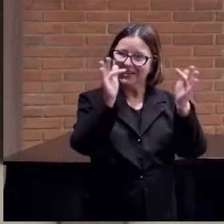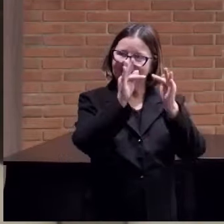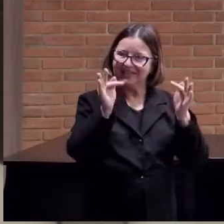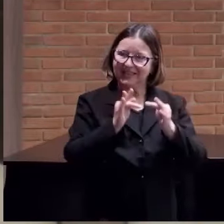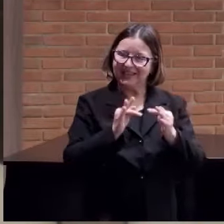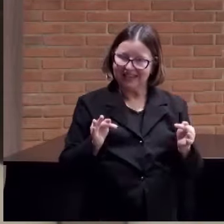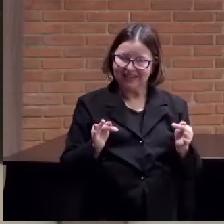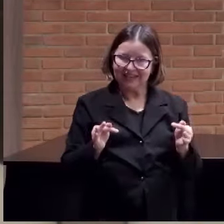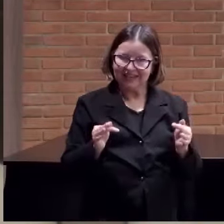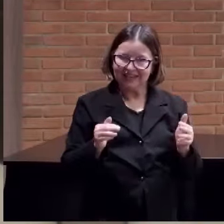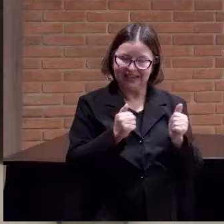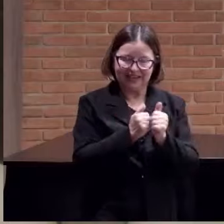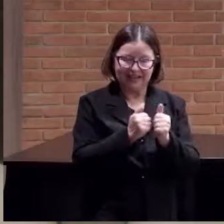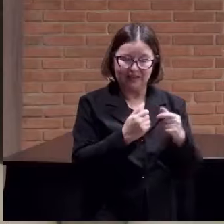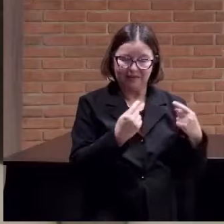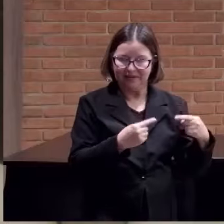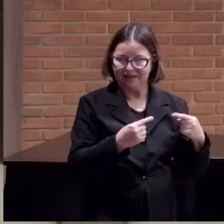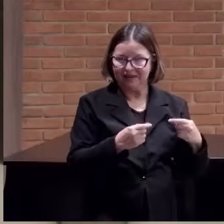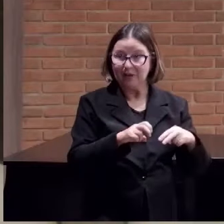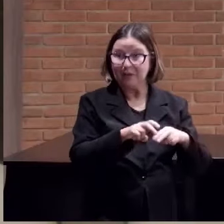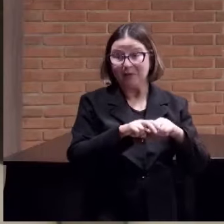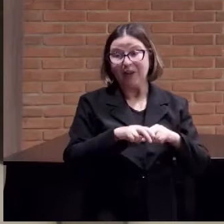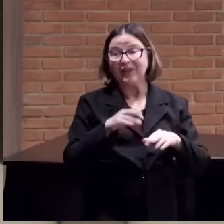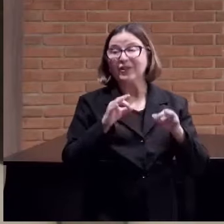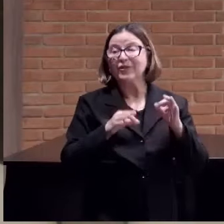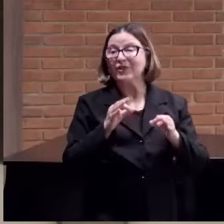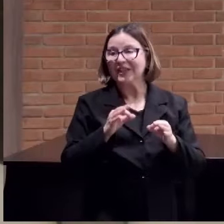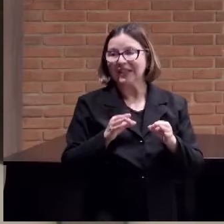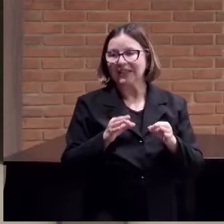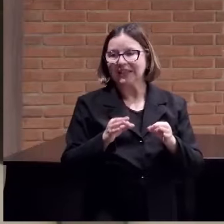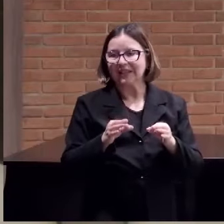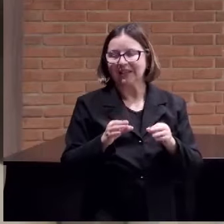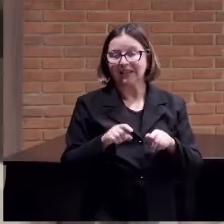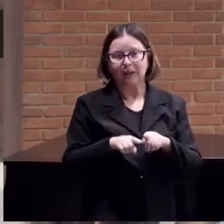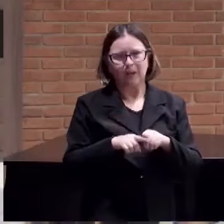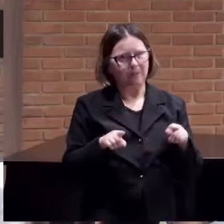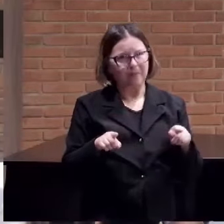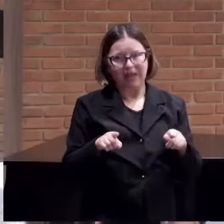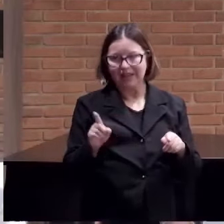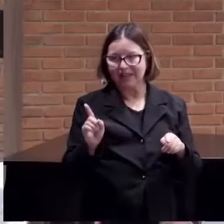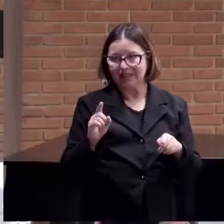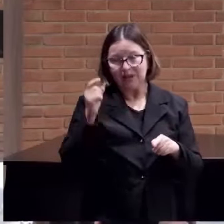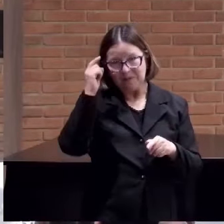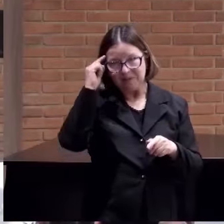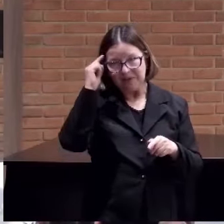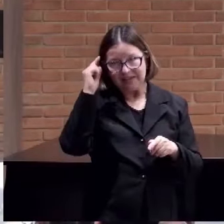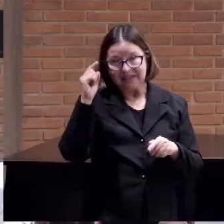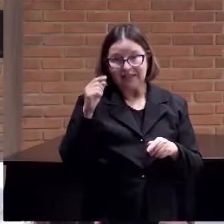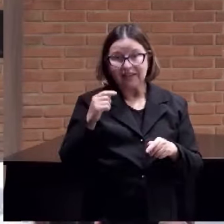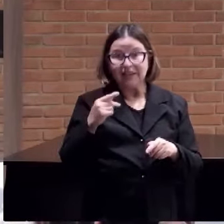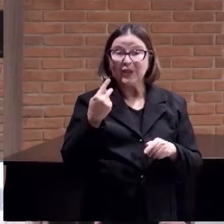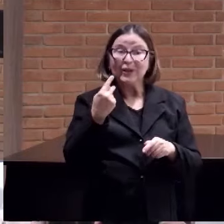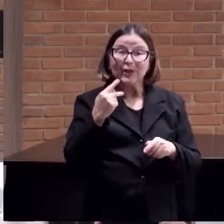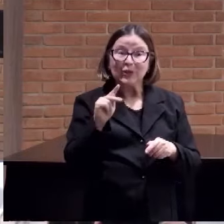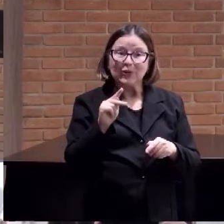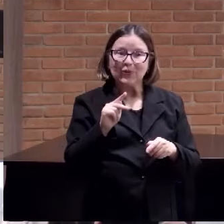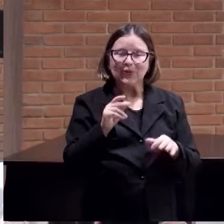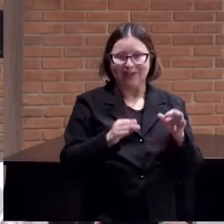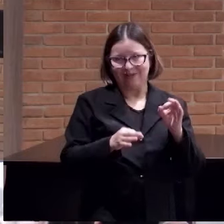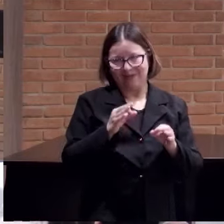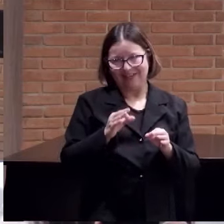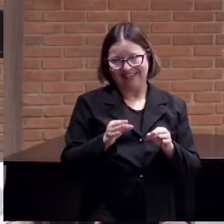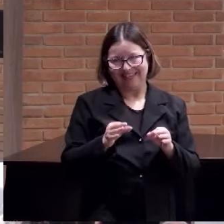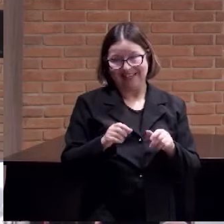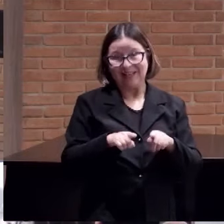bem-aventurados os perseguidos por causa da justiça. Mas não pense que é a sua justiça. Essa não é a justiça,